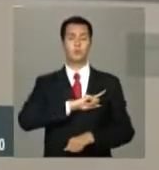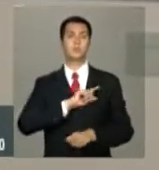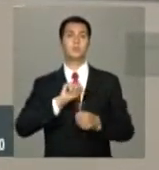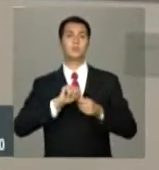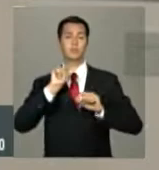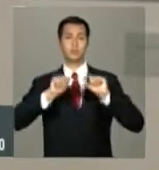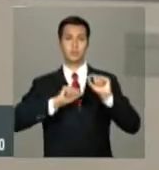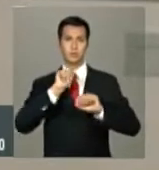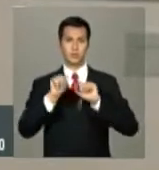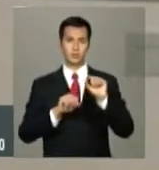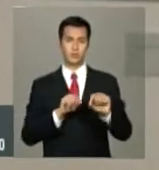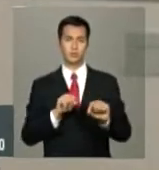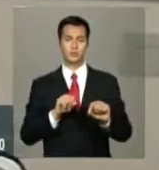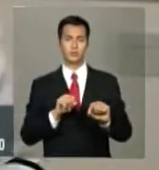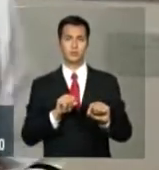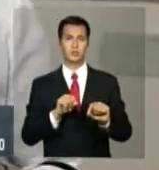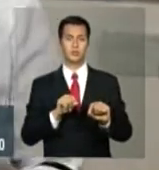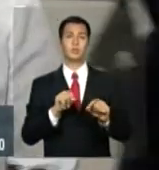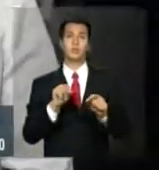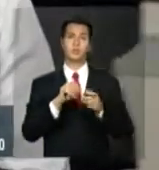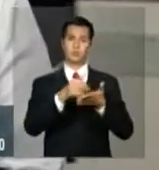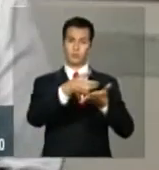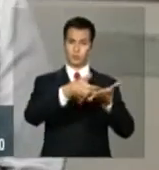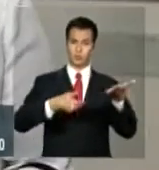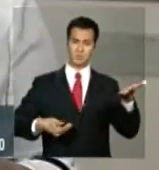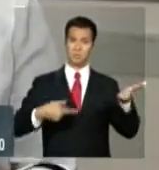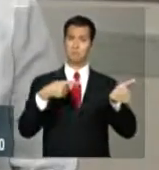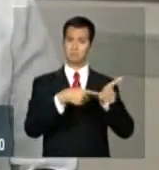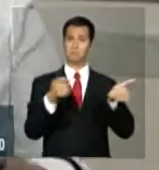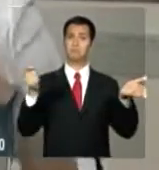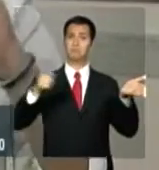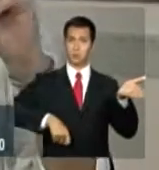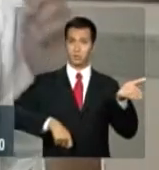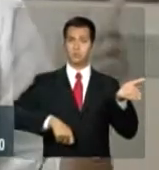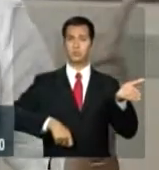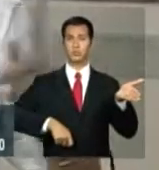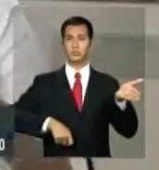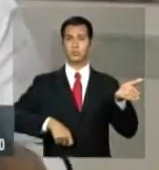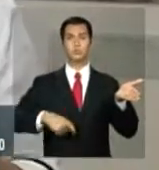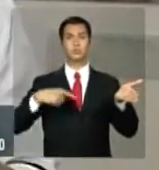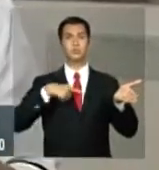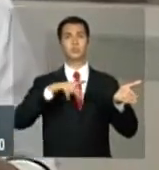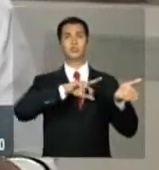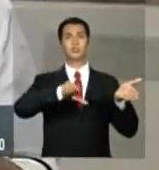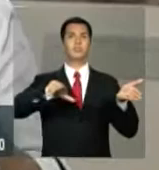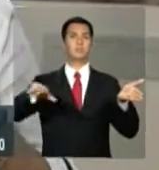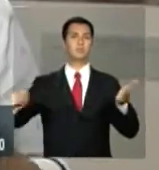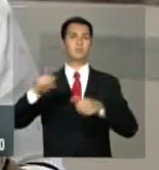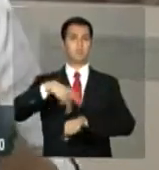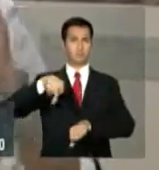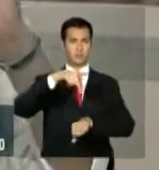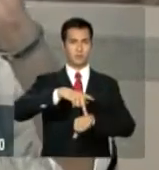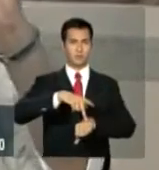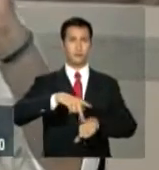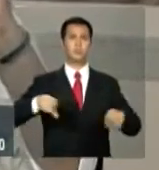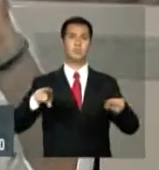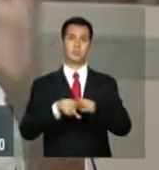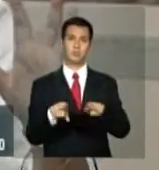um documento que é o documento possível entre diferentes países e